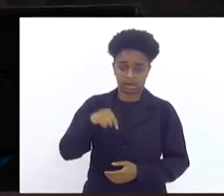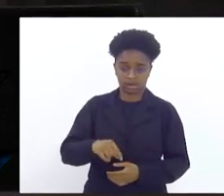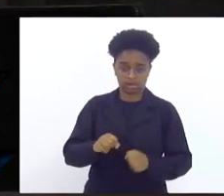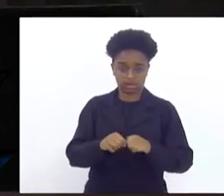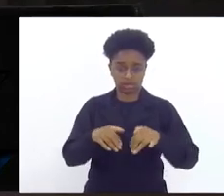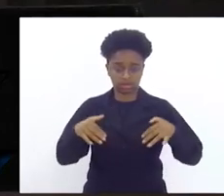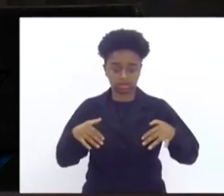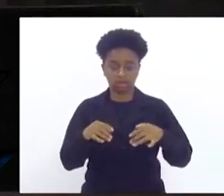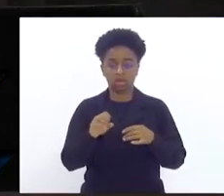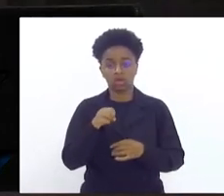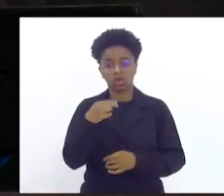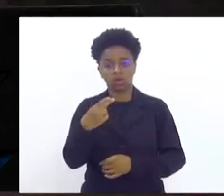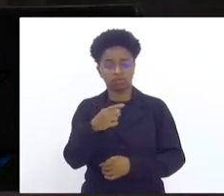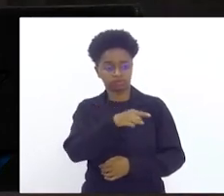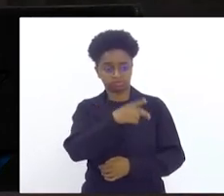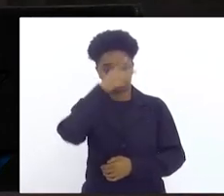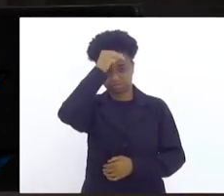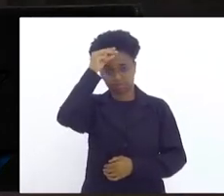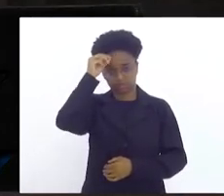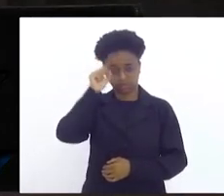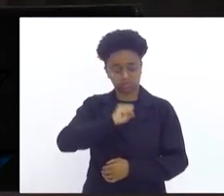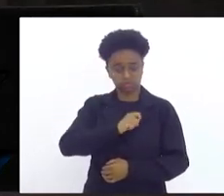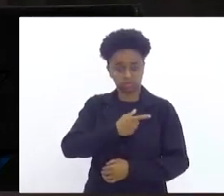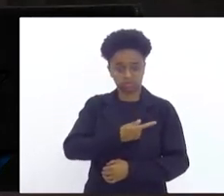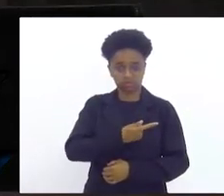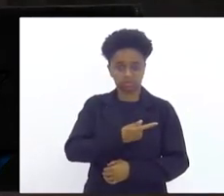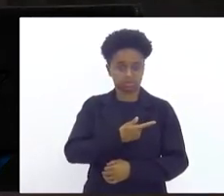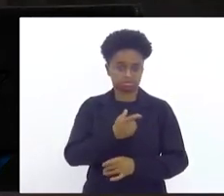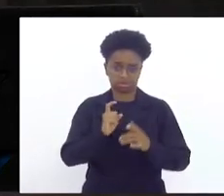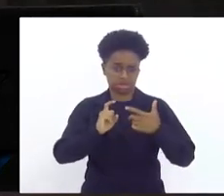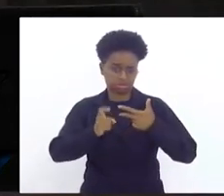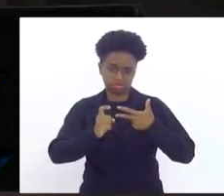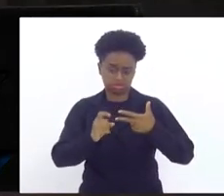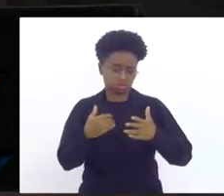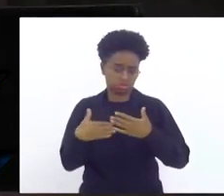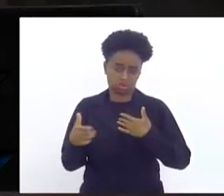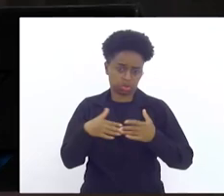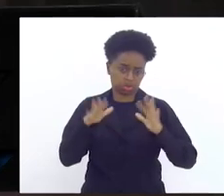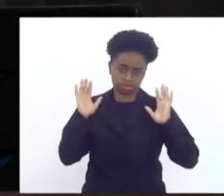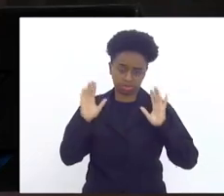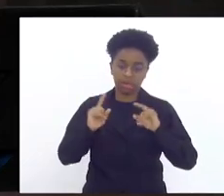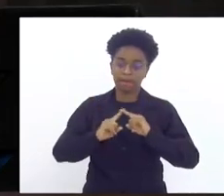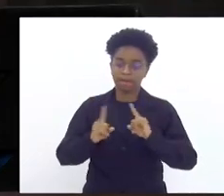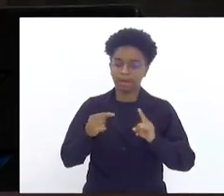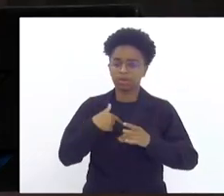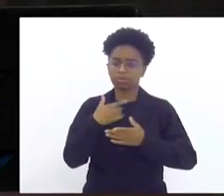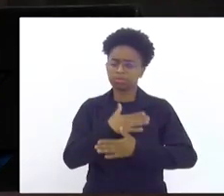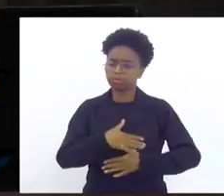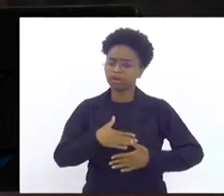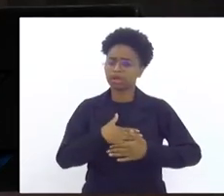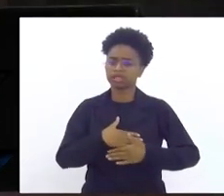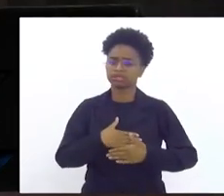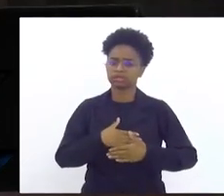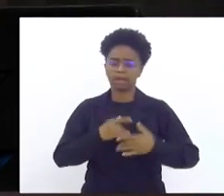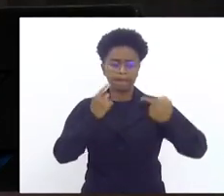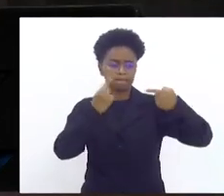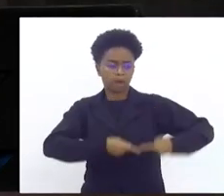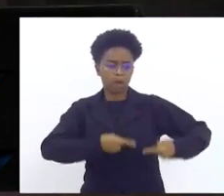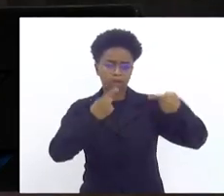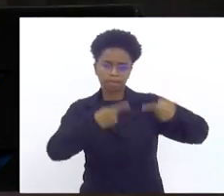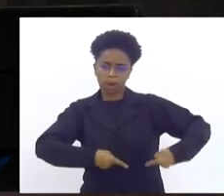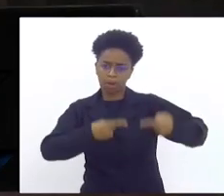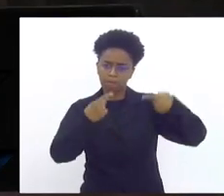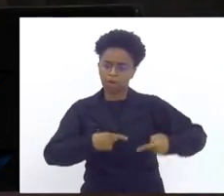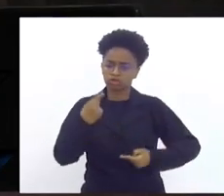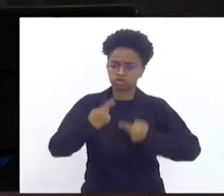ou vossa excelência na prefeitura de São Gonçalo no executivo seja lá onde for vou ter o maior prazer do mundo de confrontar vossa excelência